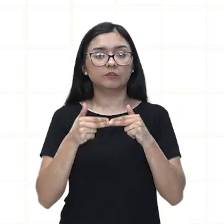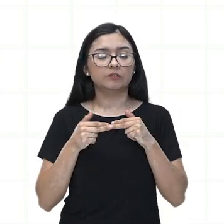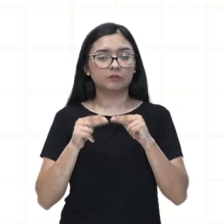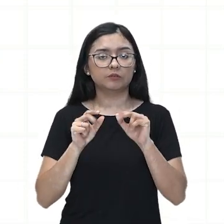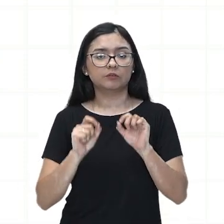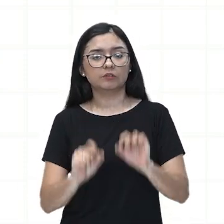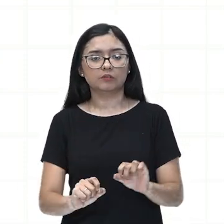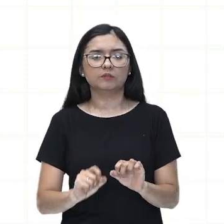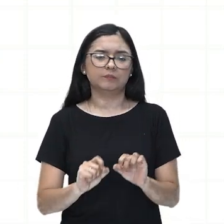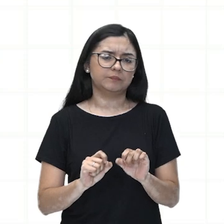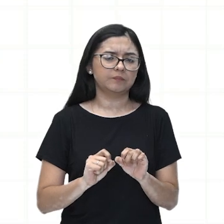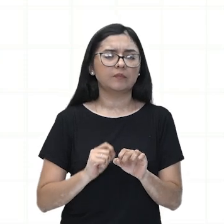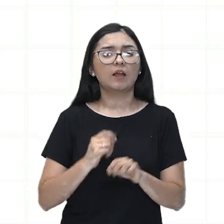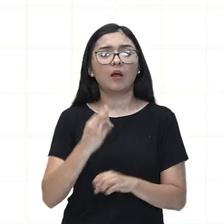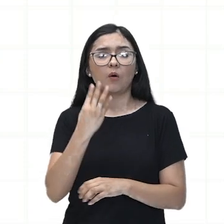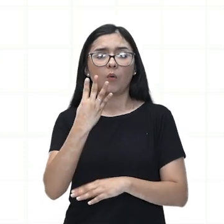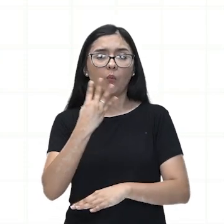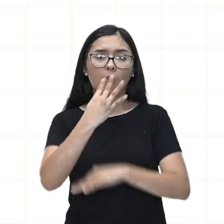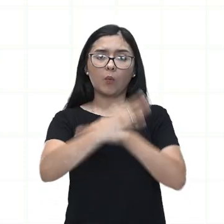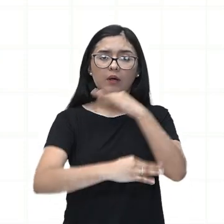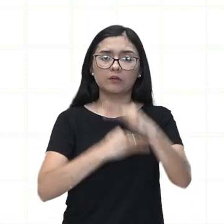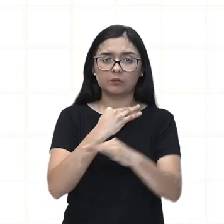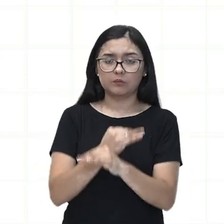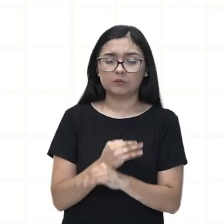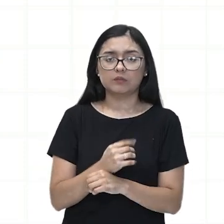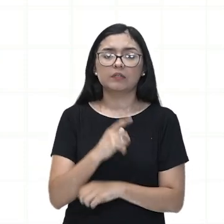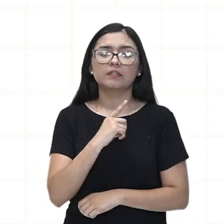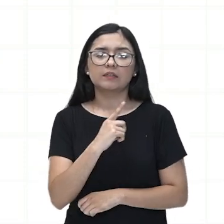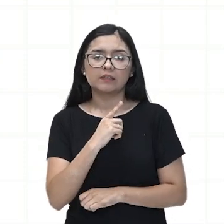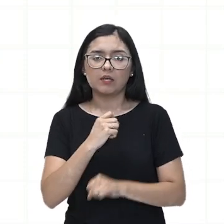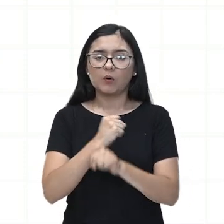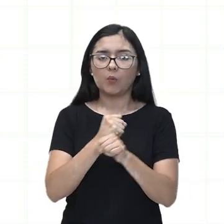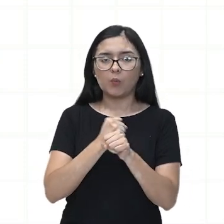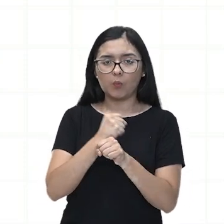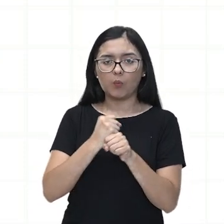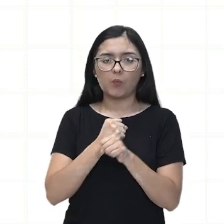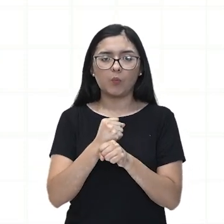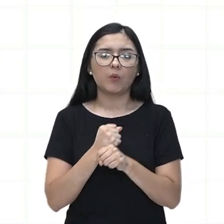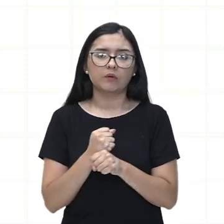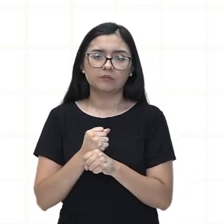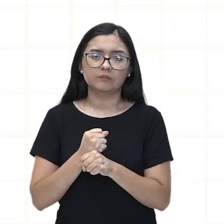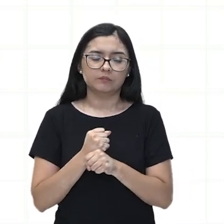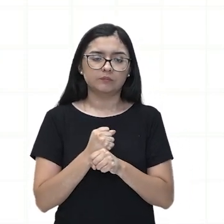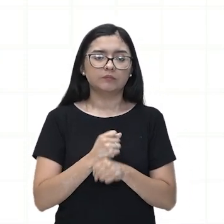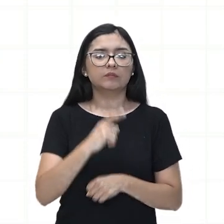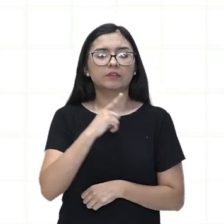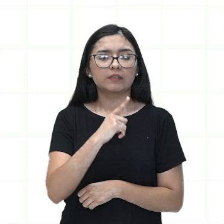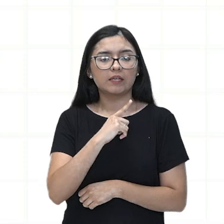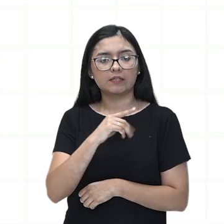a cada 4 anos há o ano bissexto, que vai ter